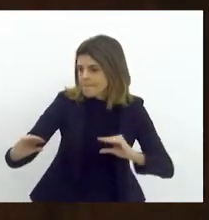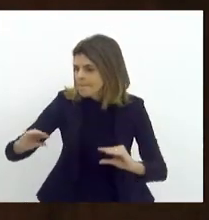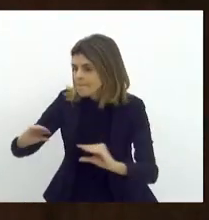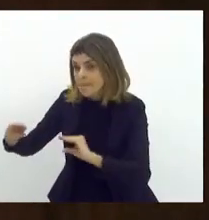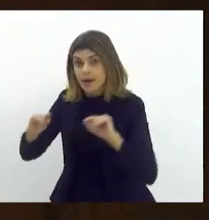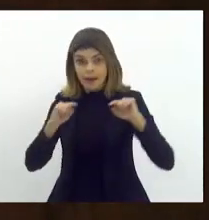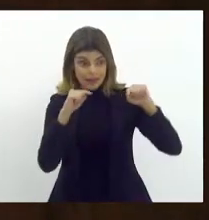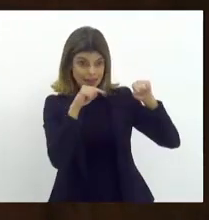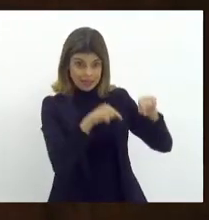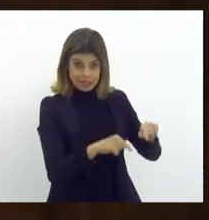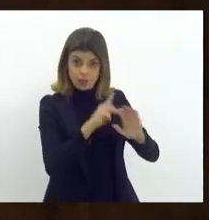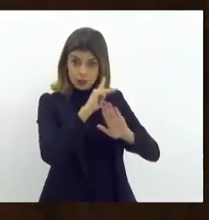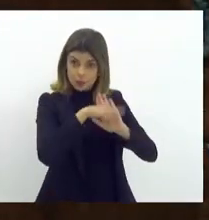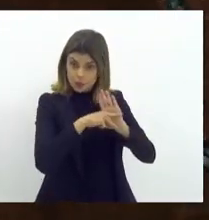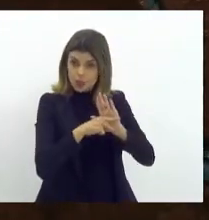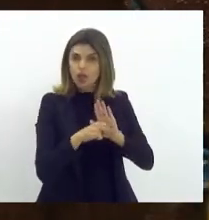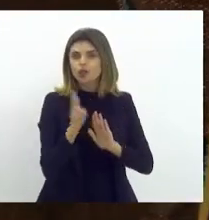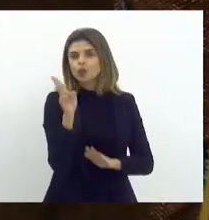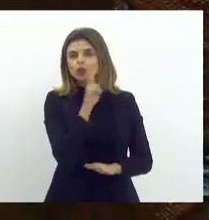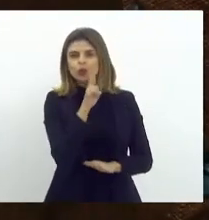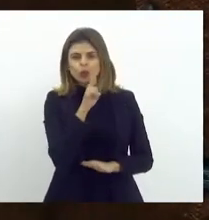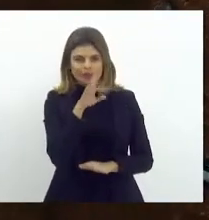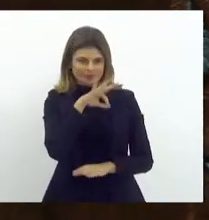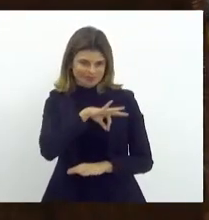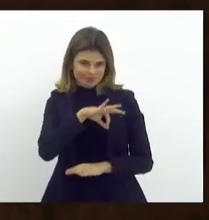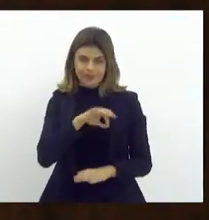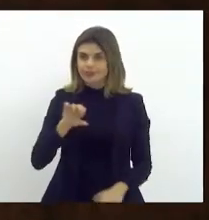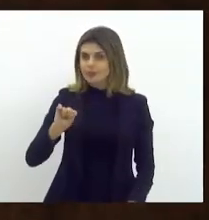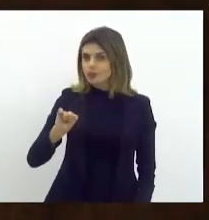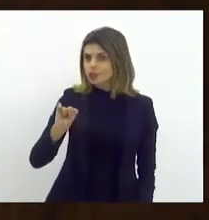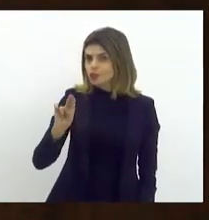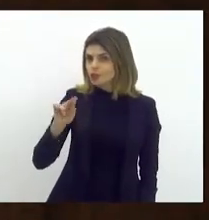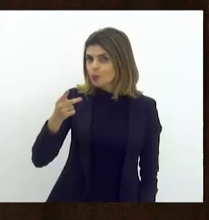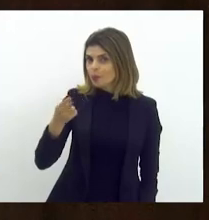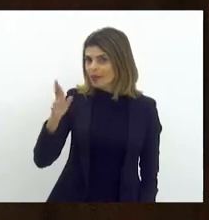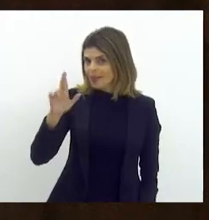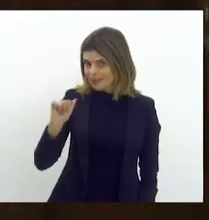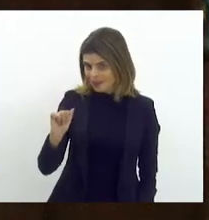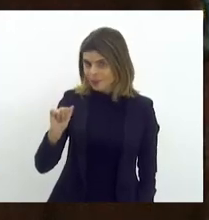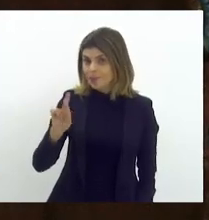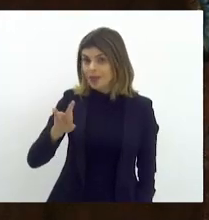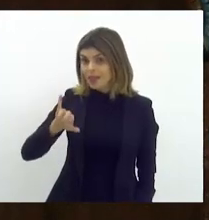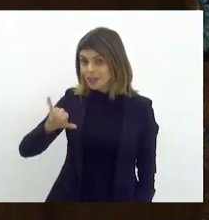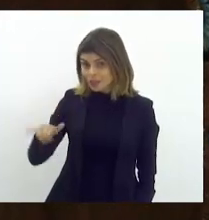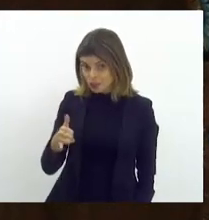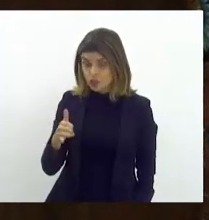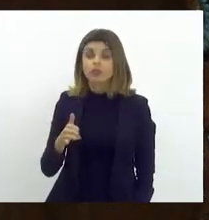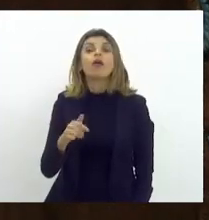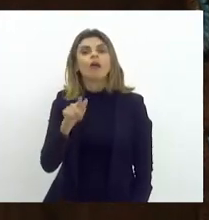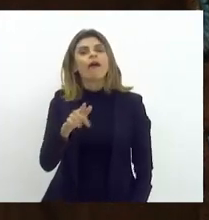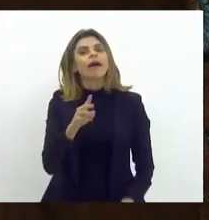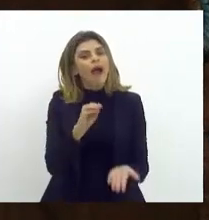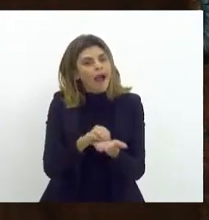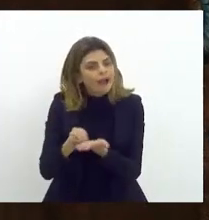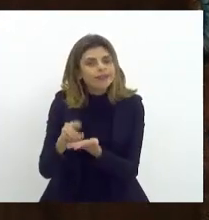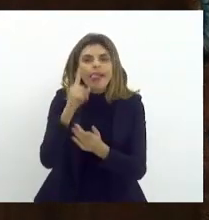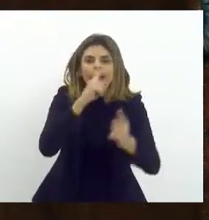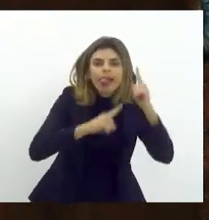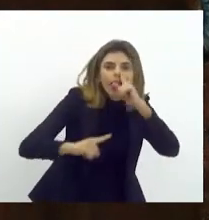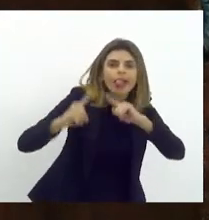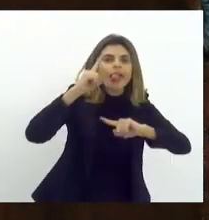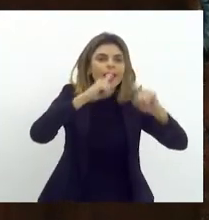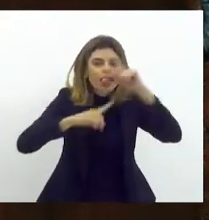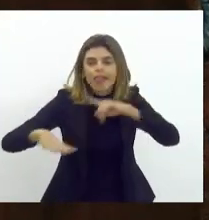sentido o programa supera-rio acabava dando a capilaridade dessa economia então é muito ruim